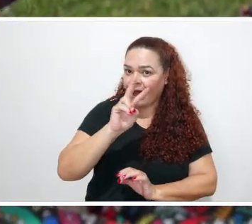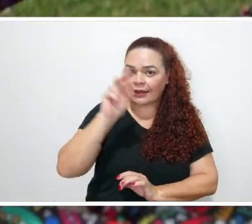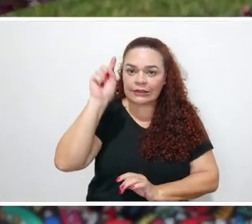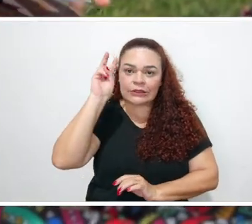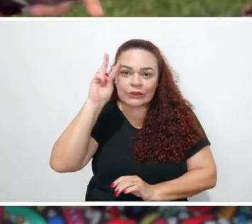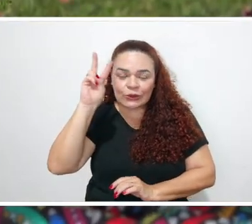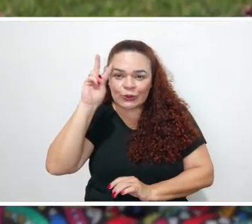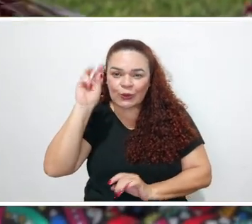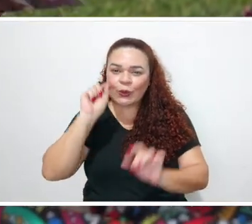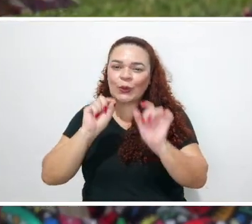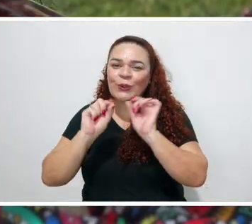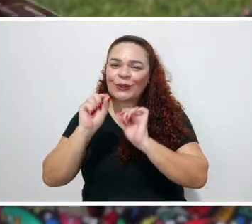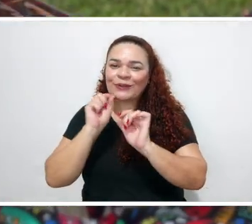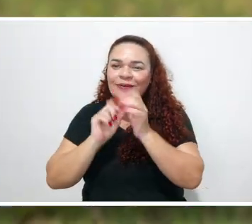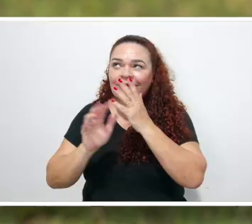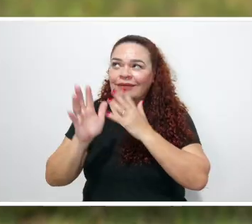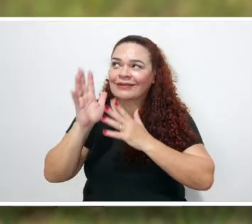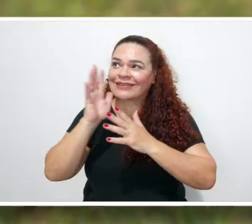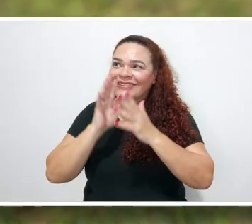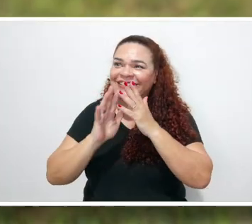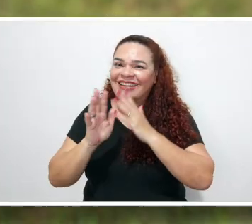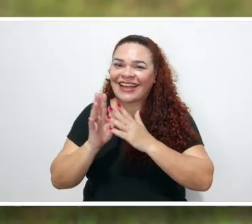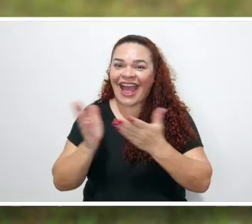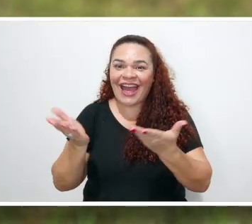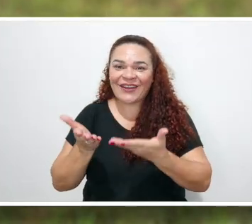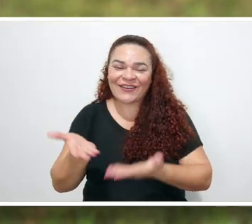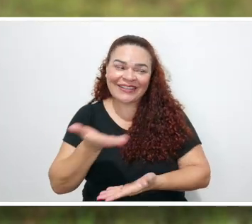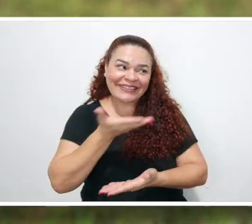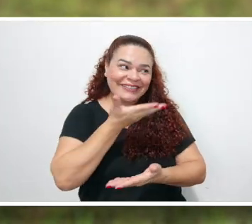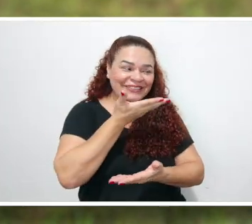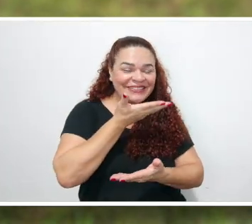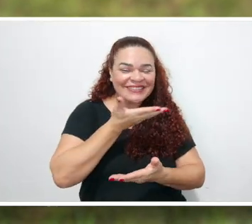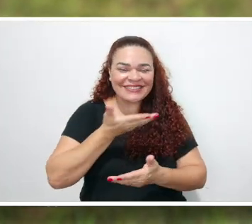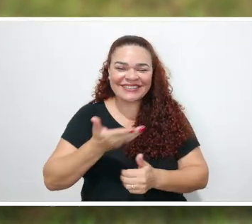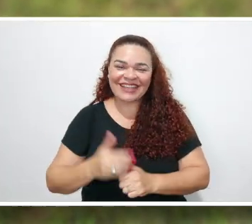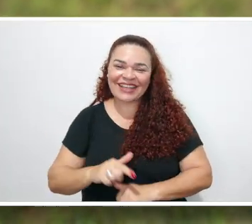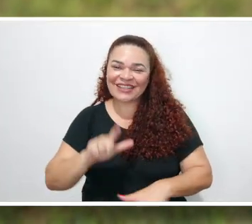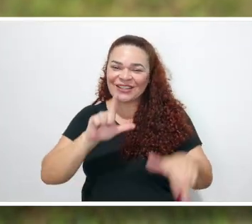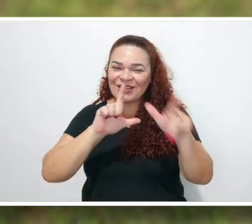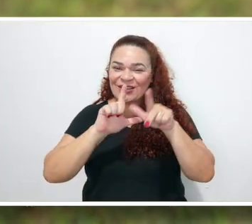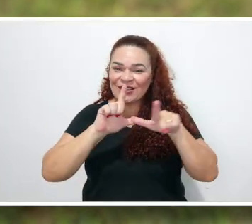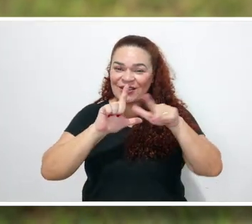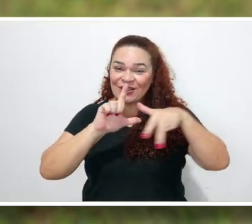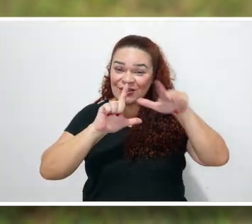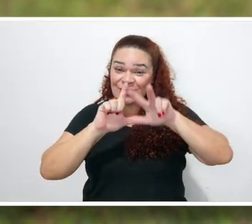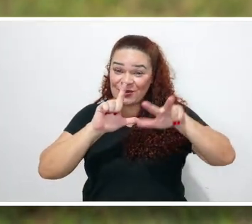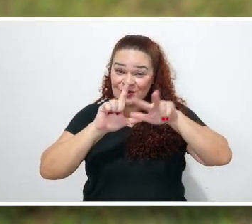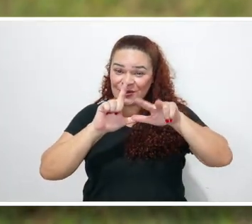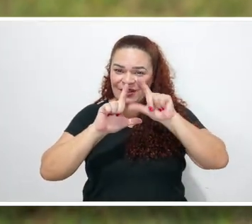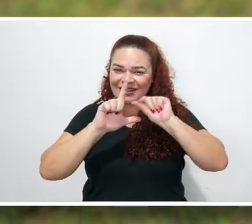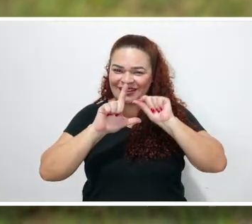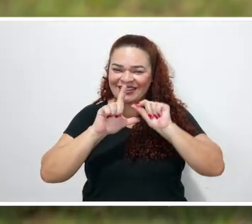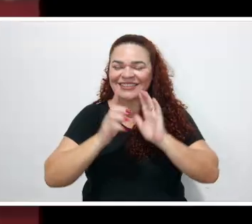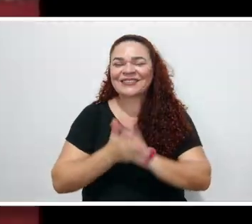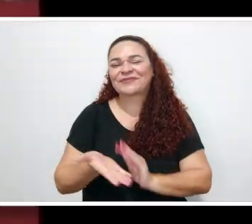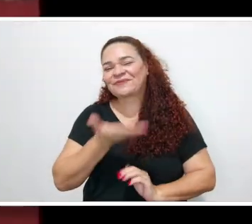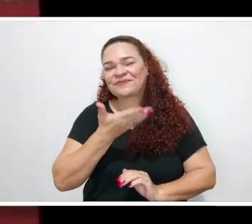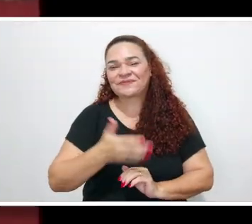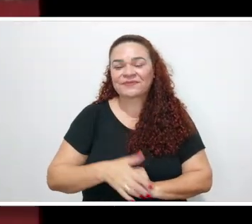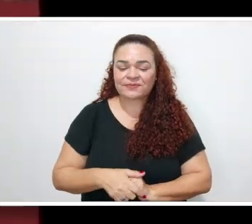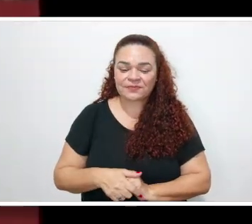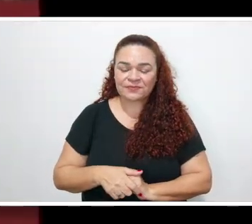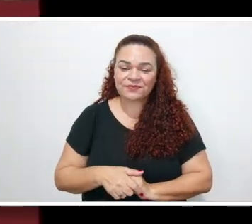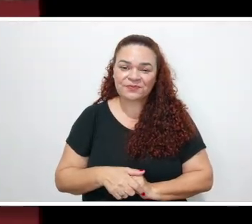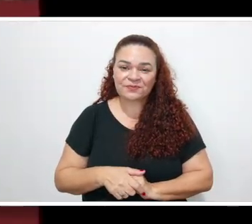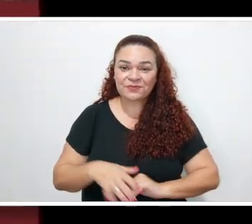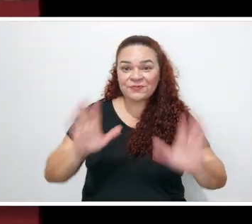dos ouvintes brilharem um pouquinho mais. Gente, agora vamos ver mais um quadro do Cola Aí. Pode rodar.